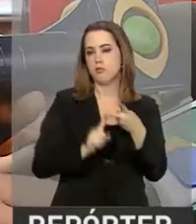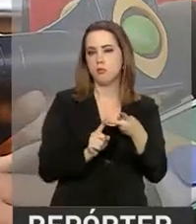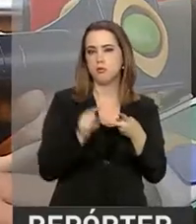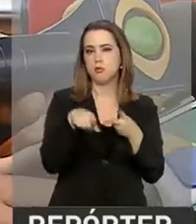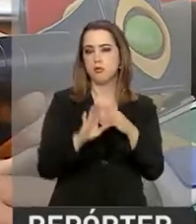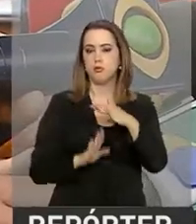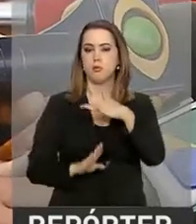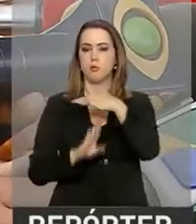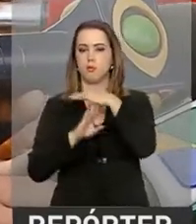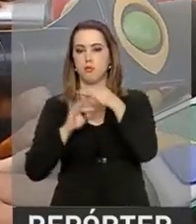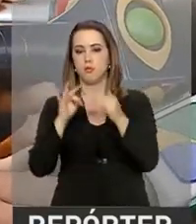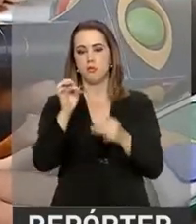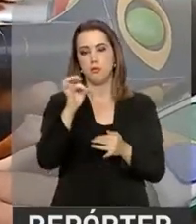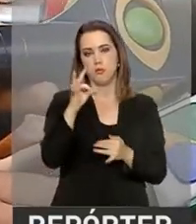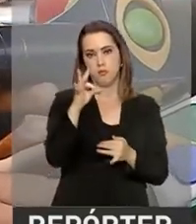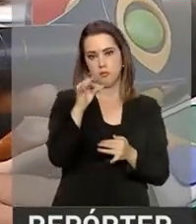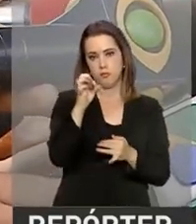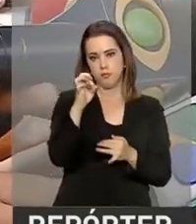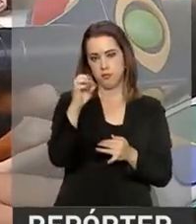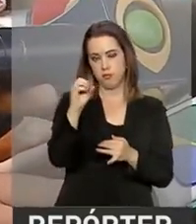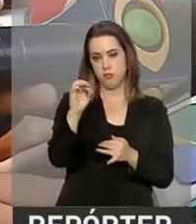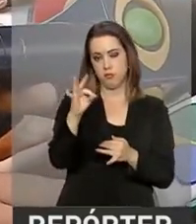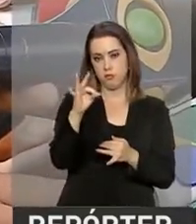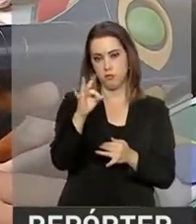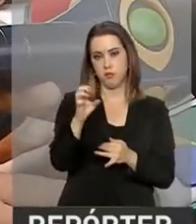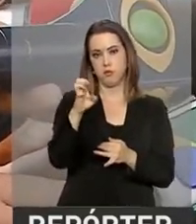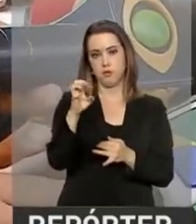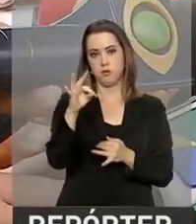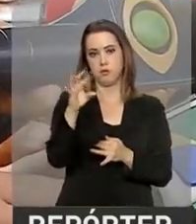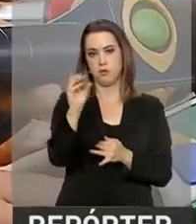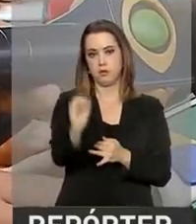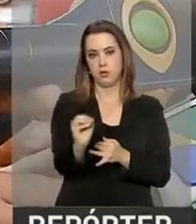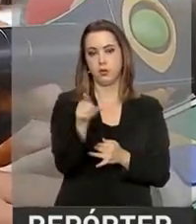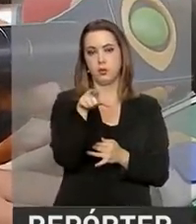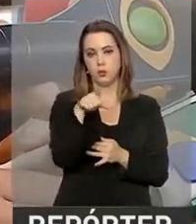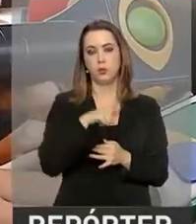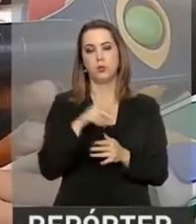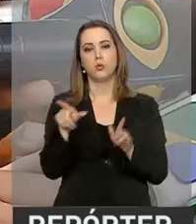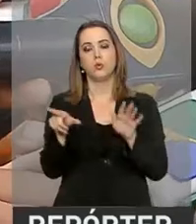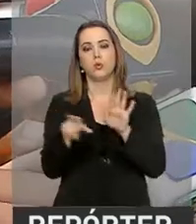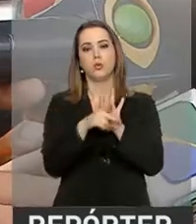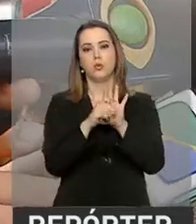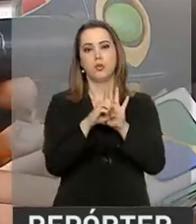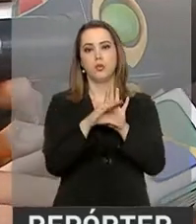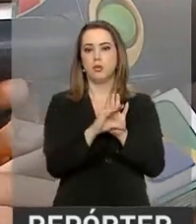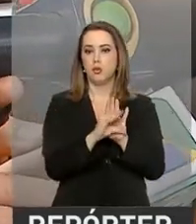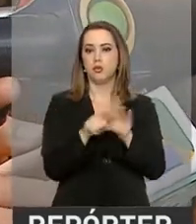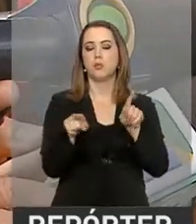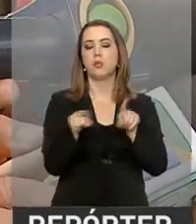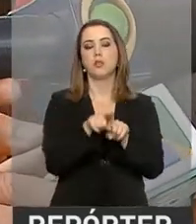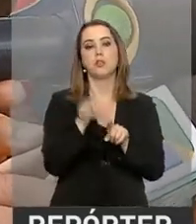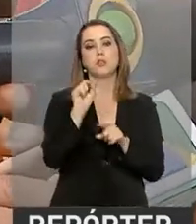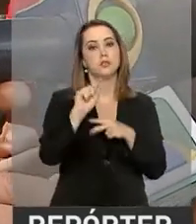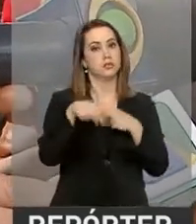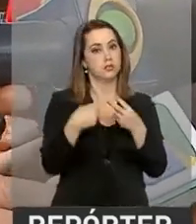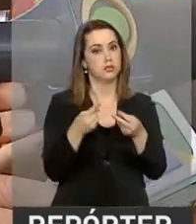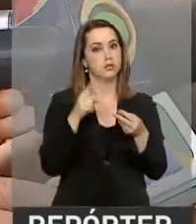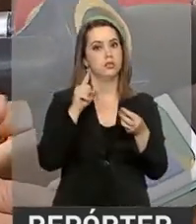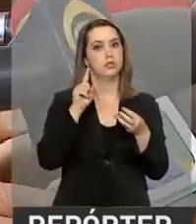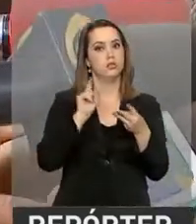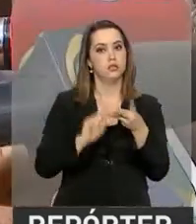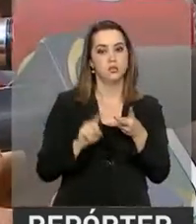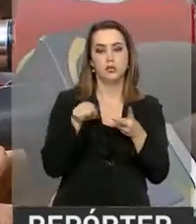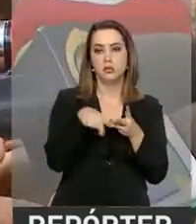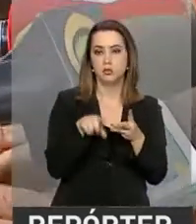do teto do teto da vai ser estabelecido pela tech para logo em seguida depois que o senado da república definir após